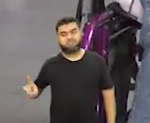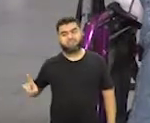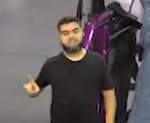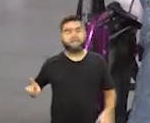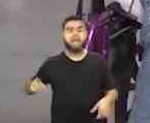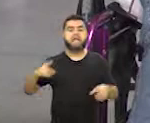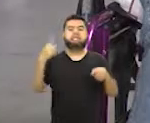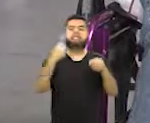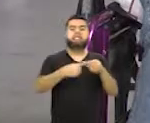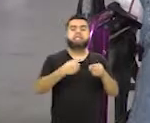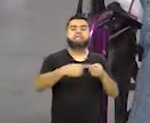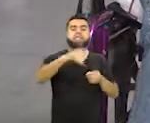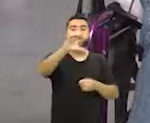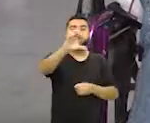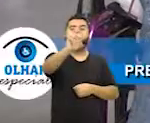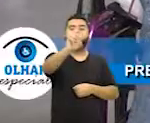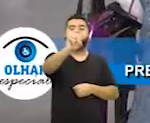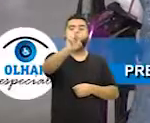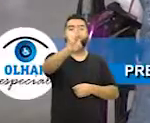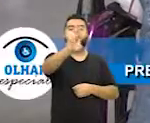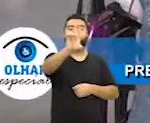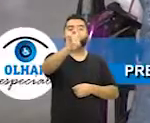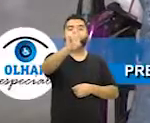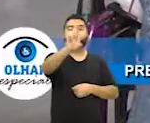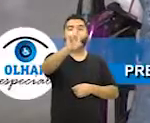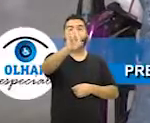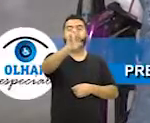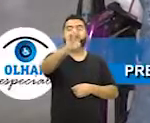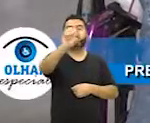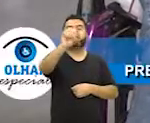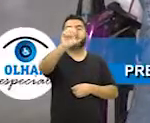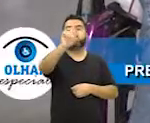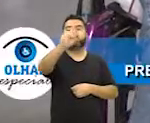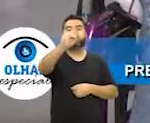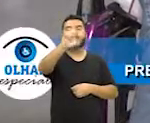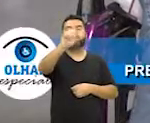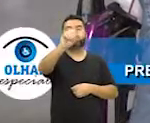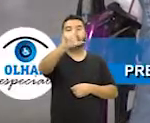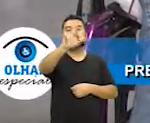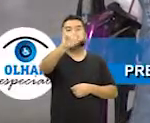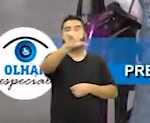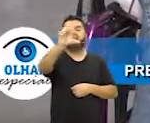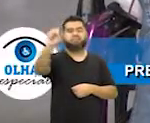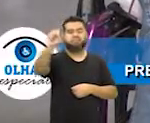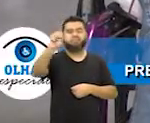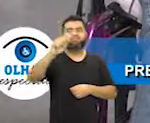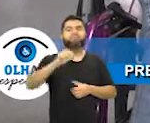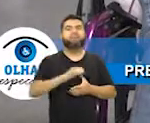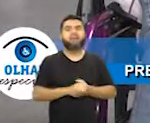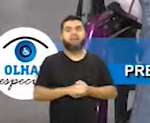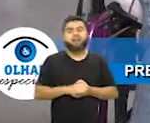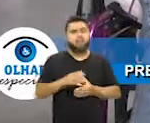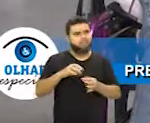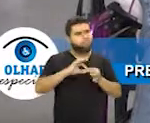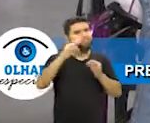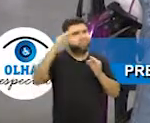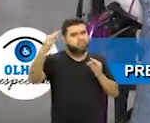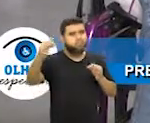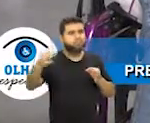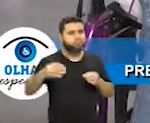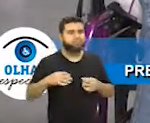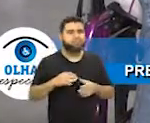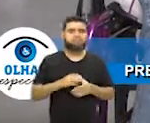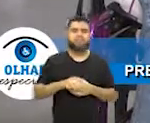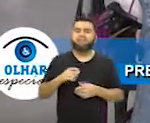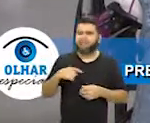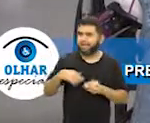Pessoa com Deficiência de Cordeirópolis. Nossa, veio de longe, né, Milena? Isso, a gente veio de longe para buscar conhecimento